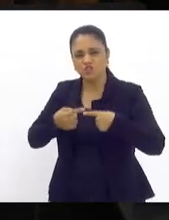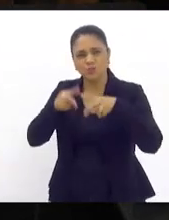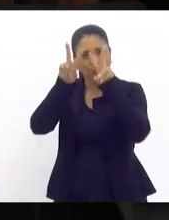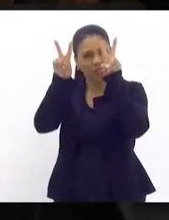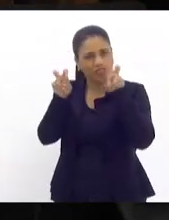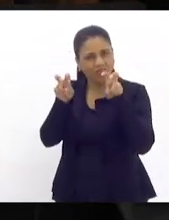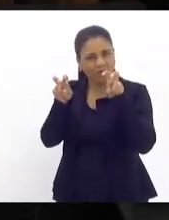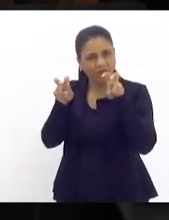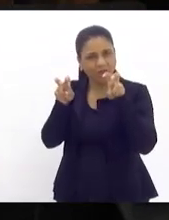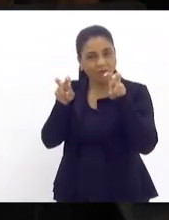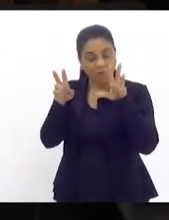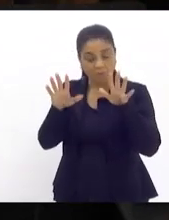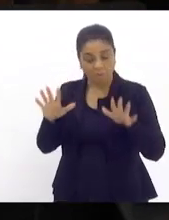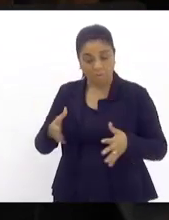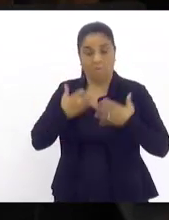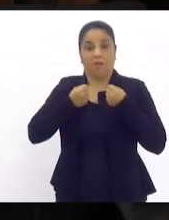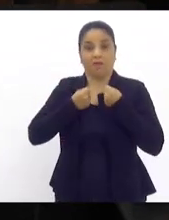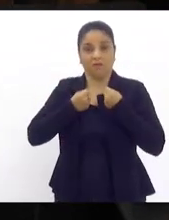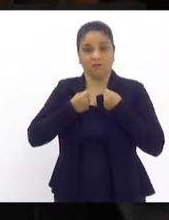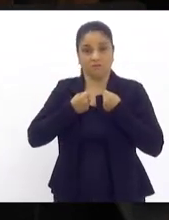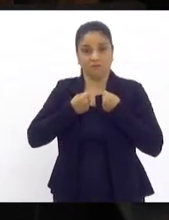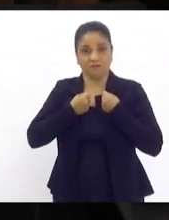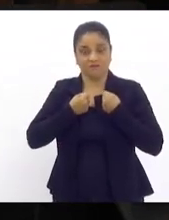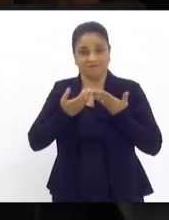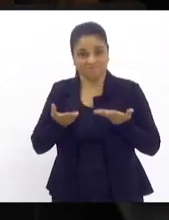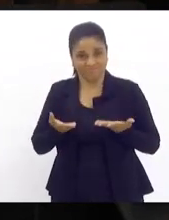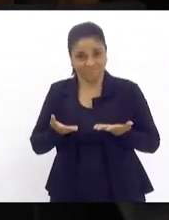foram pegas de surpresa.